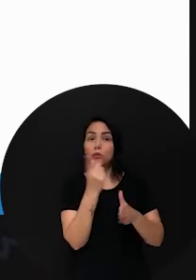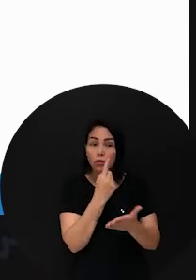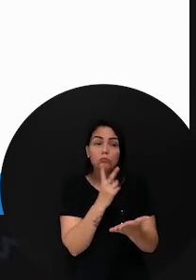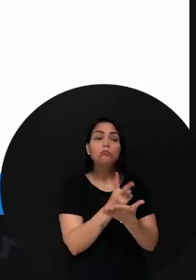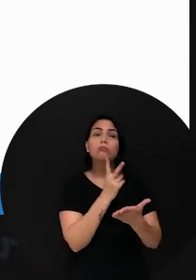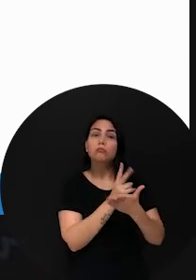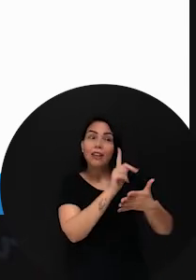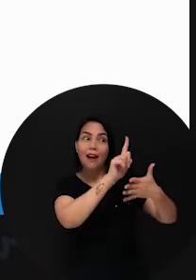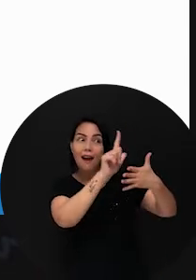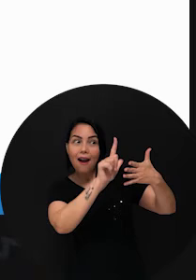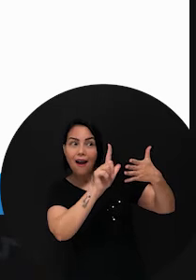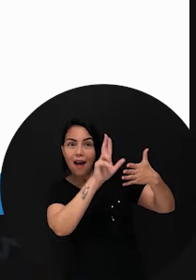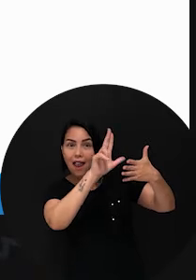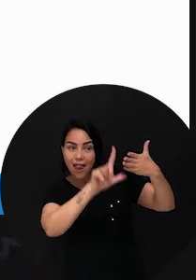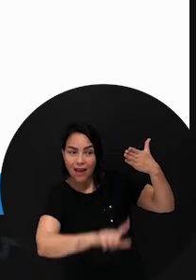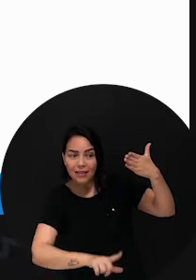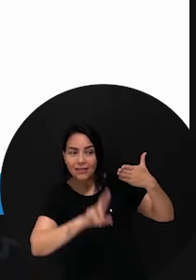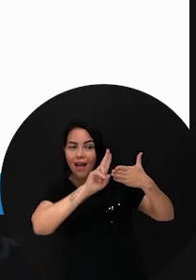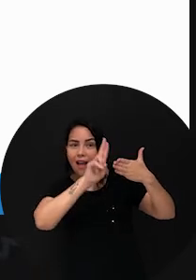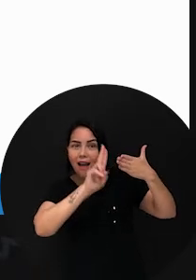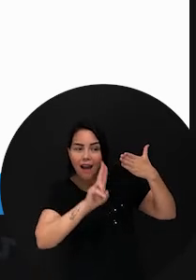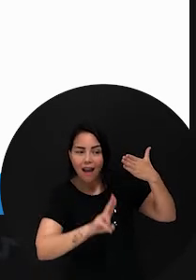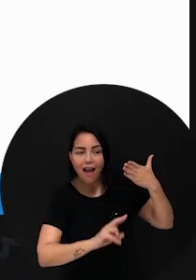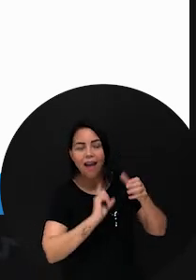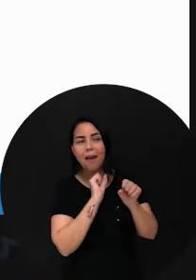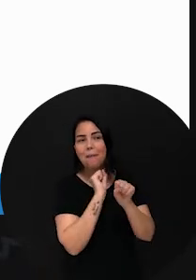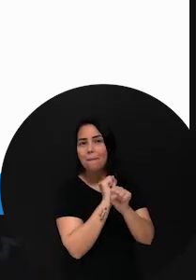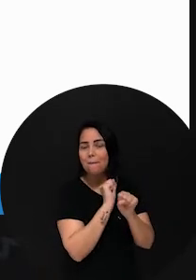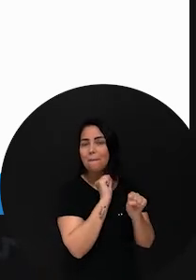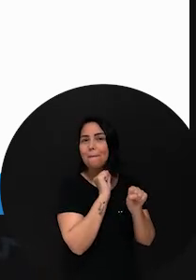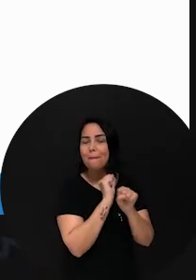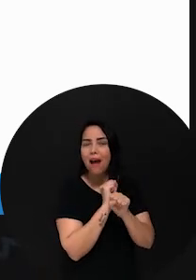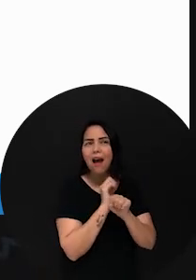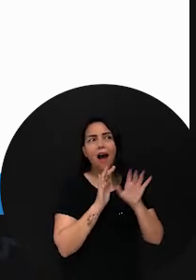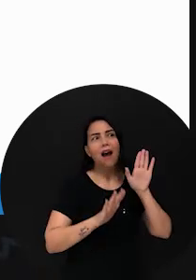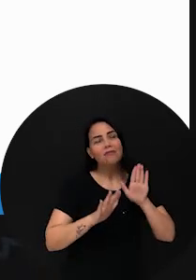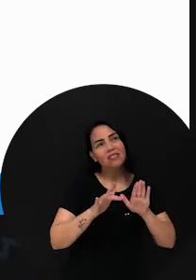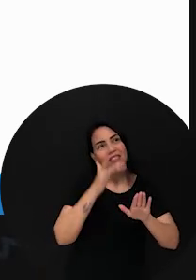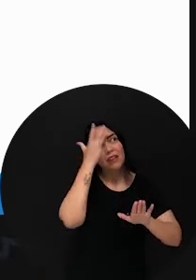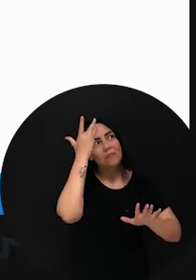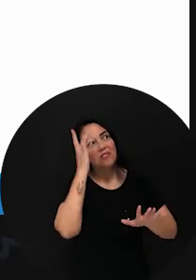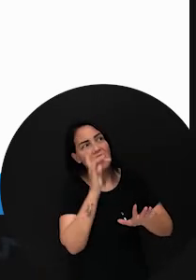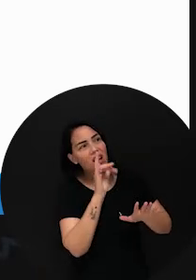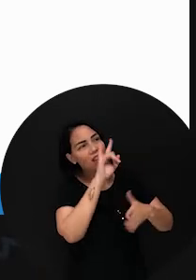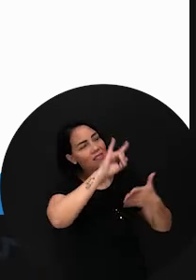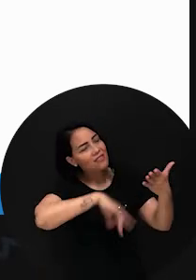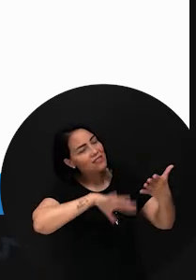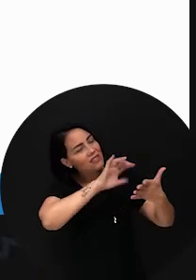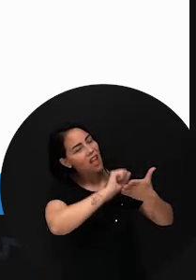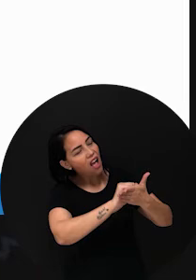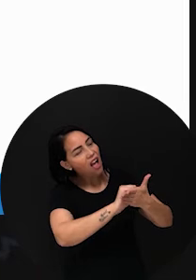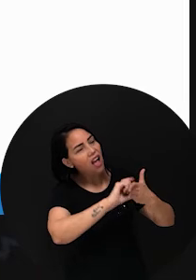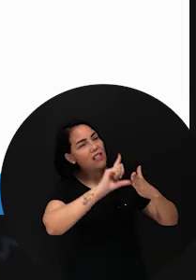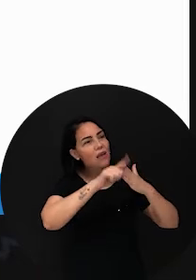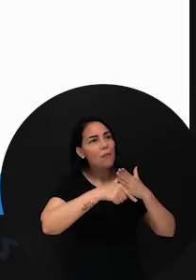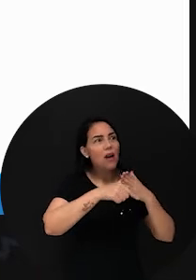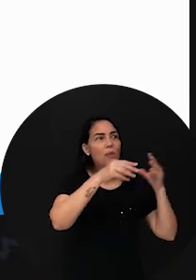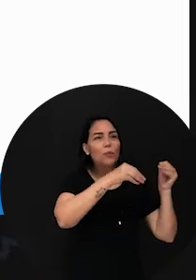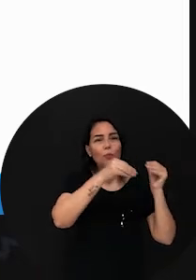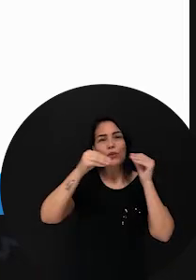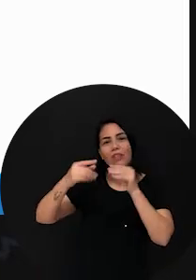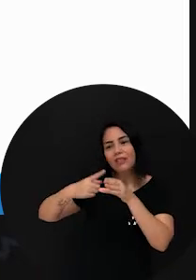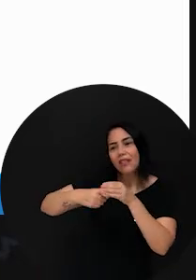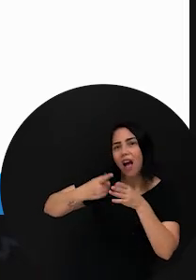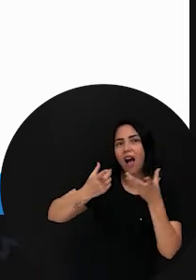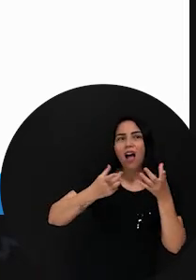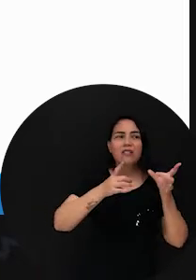espera. Então, de acordo com como ocorrem, né, às vezes tem desistência, a pessoa se inscreve, surge, precisa mudar de